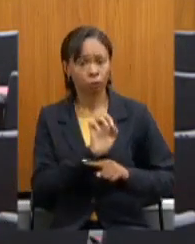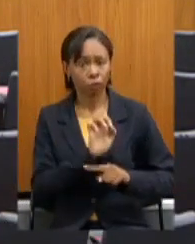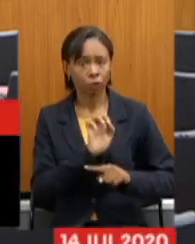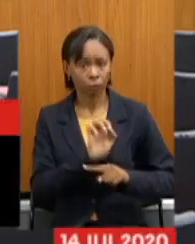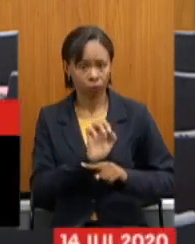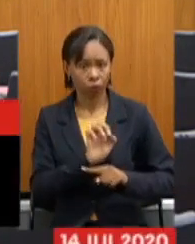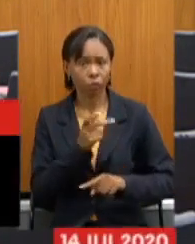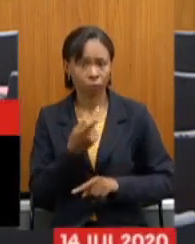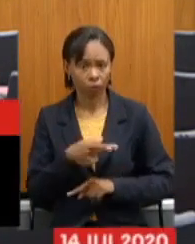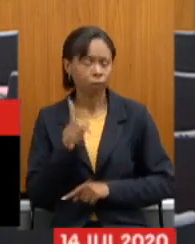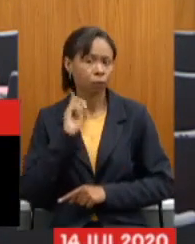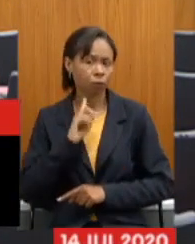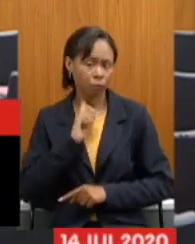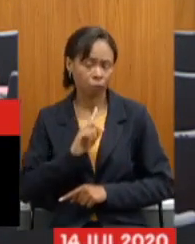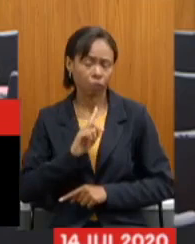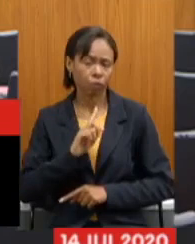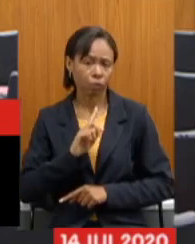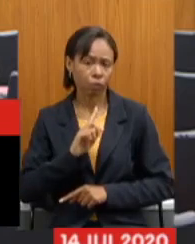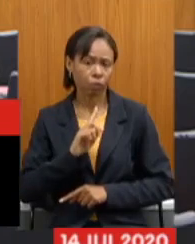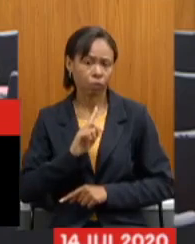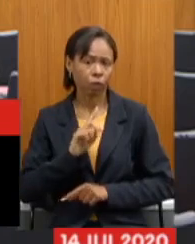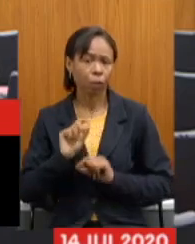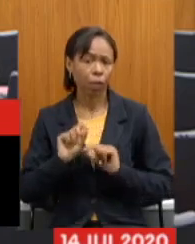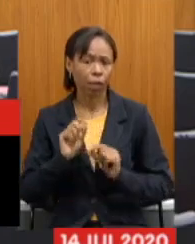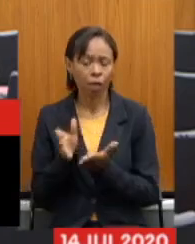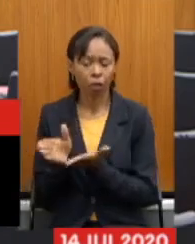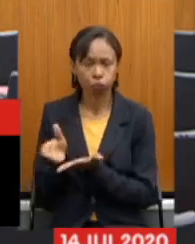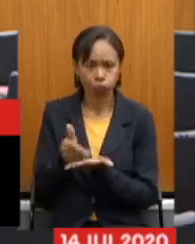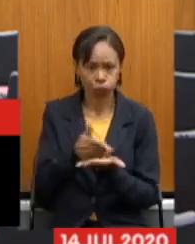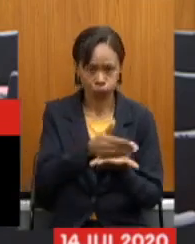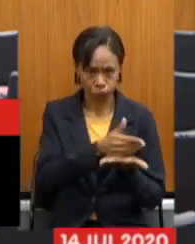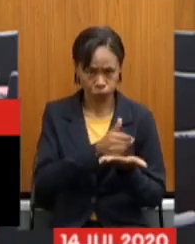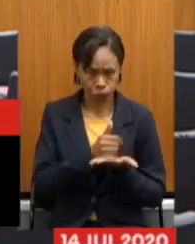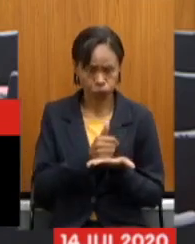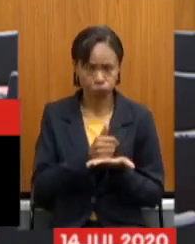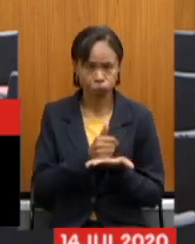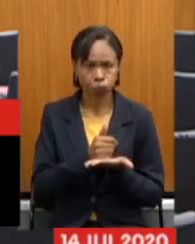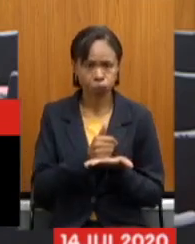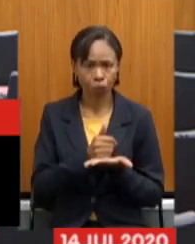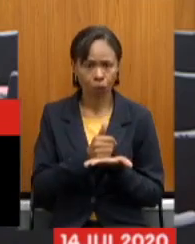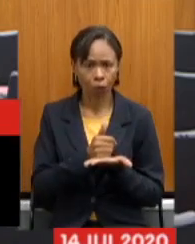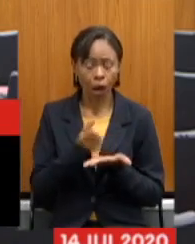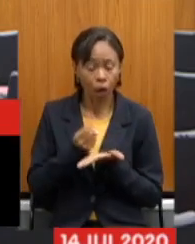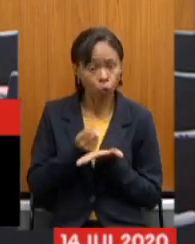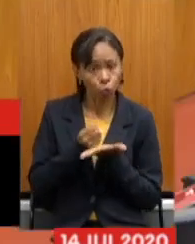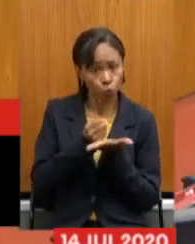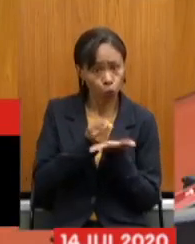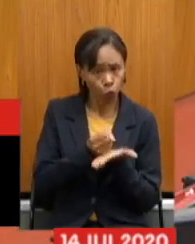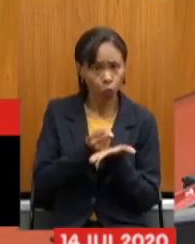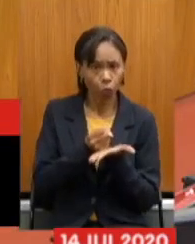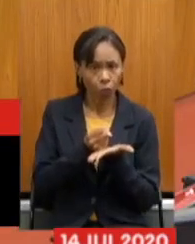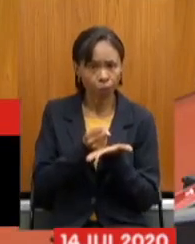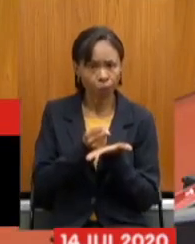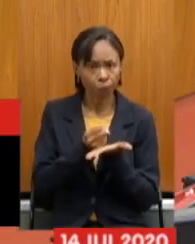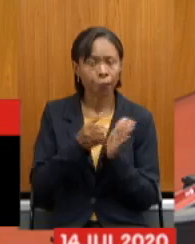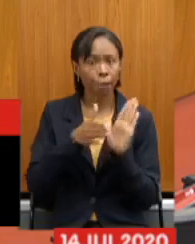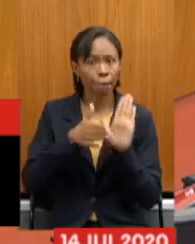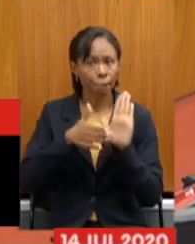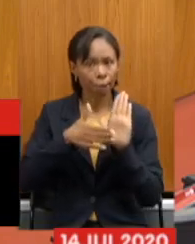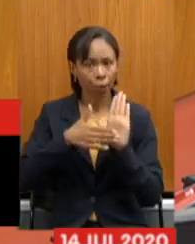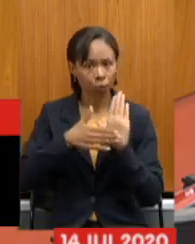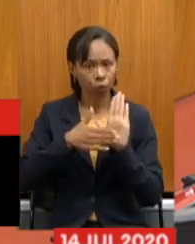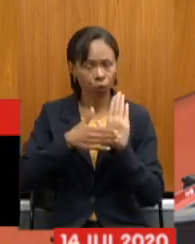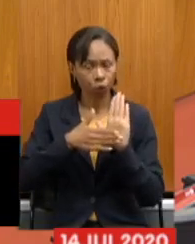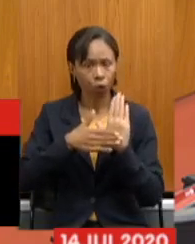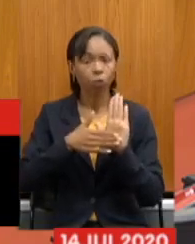junto a elas contribuições para o aperfeiçoamento da proposta de reforma